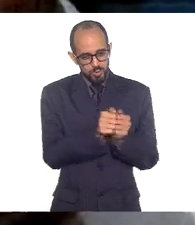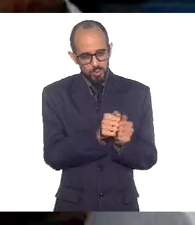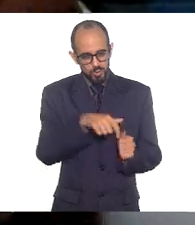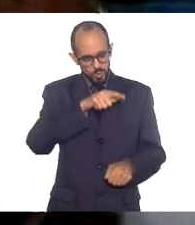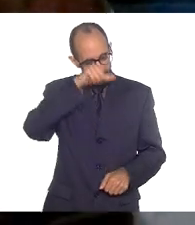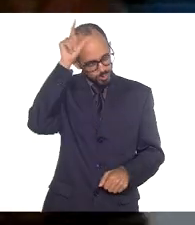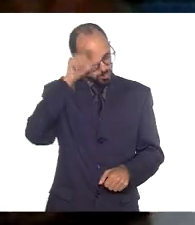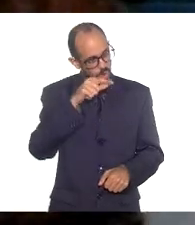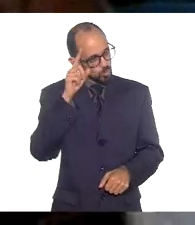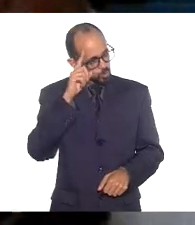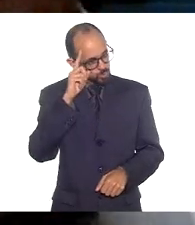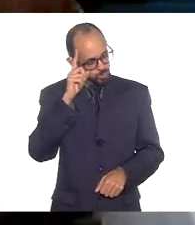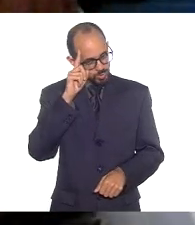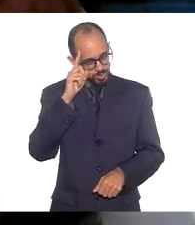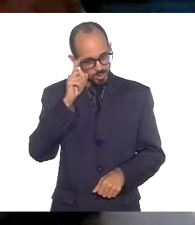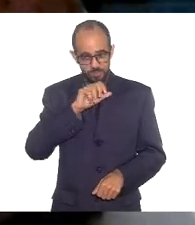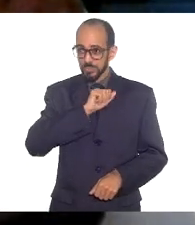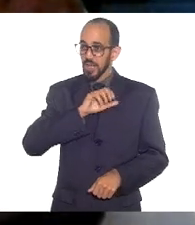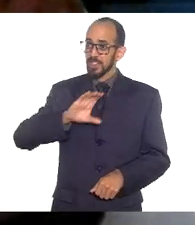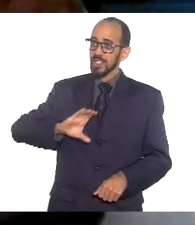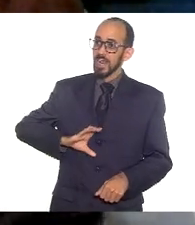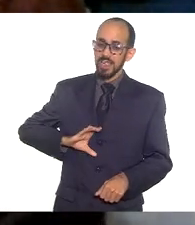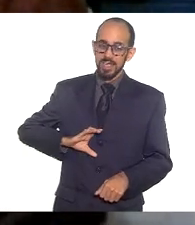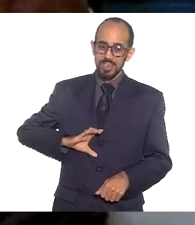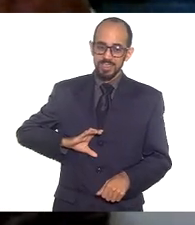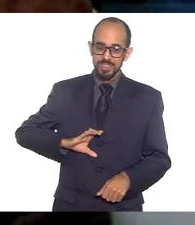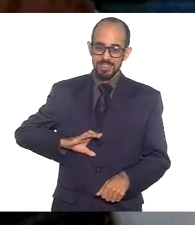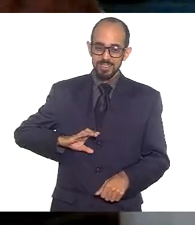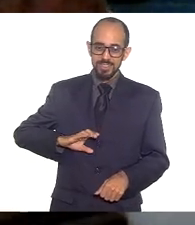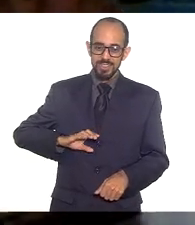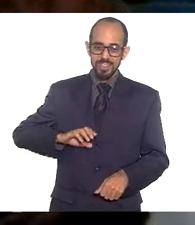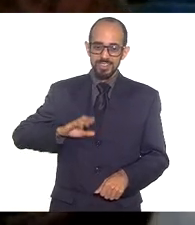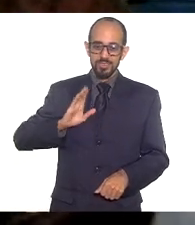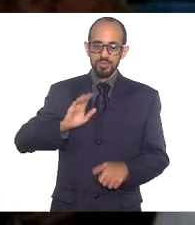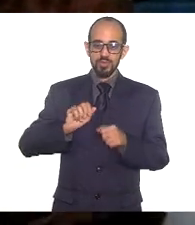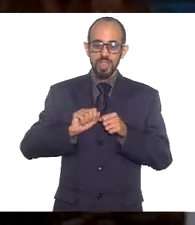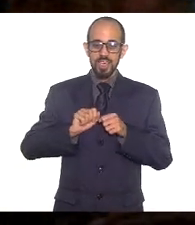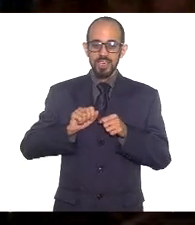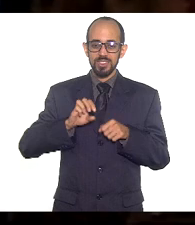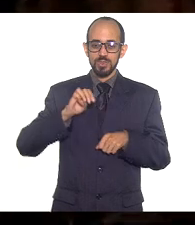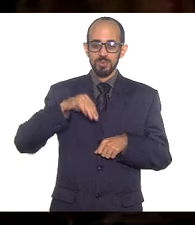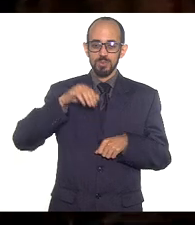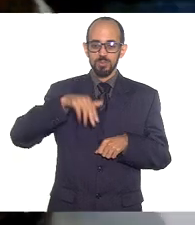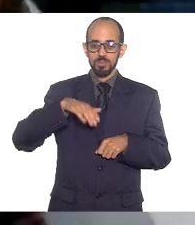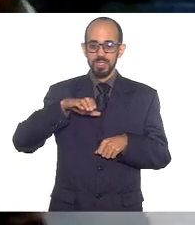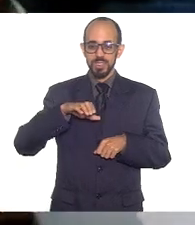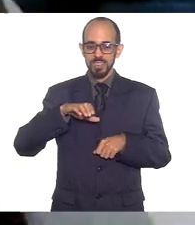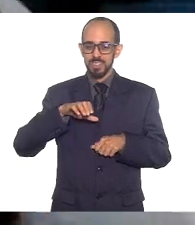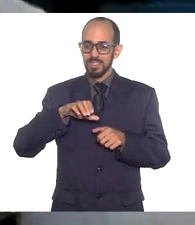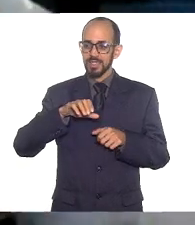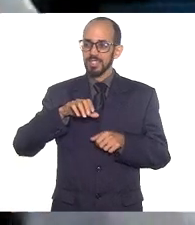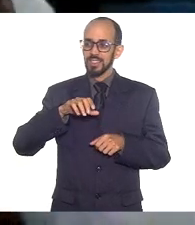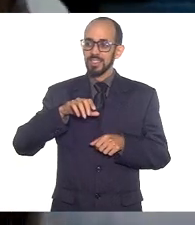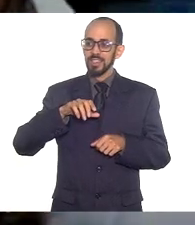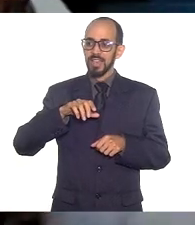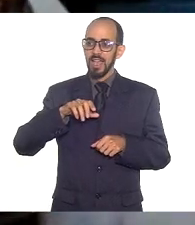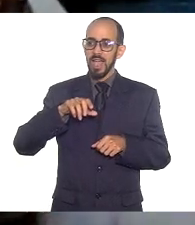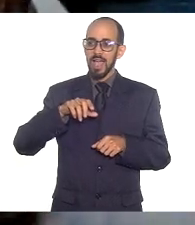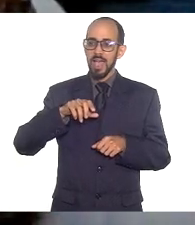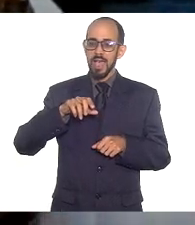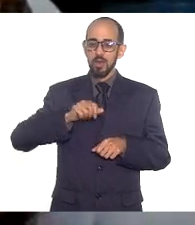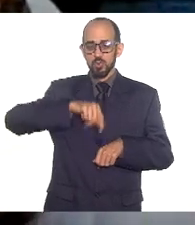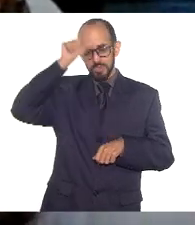Paulo o André fez até um bonequinho 20 dizendo nesse Paulo tem razão eu quero dizer o seguinte